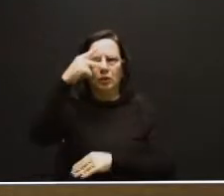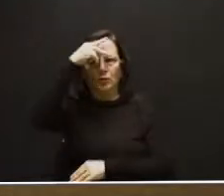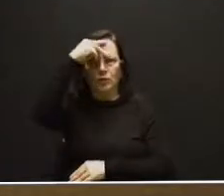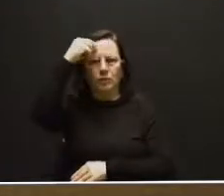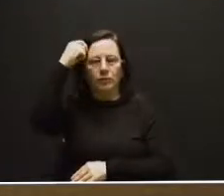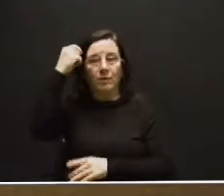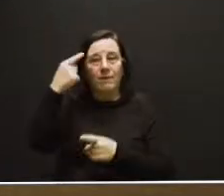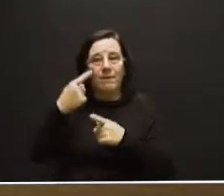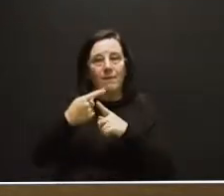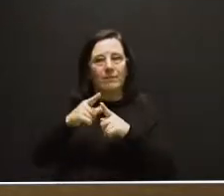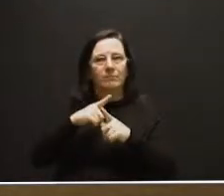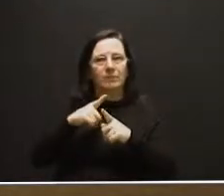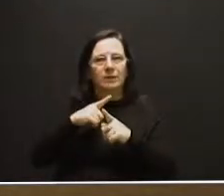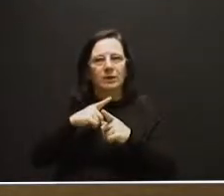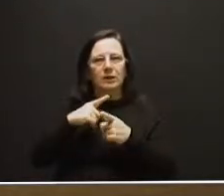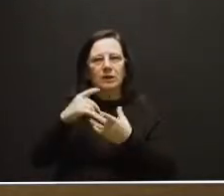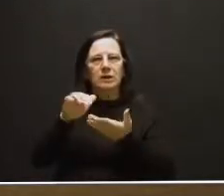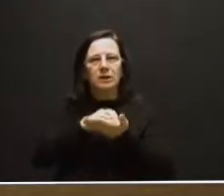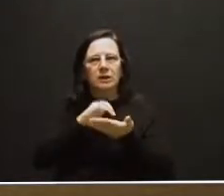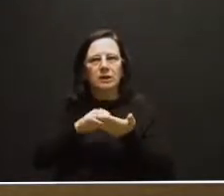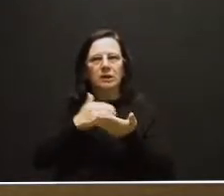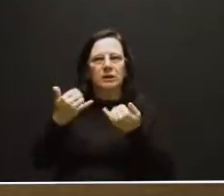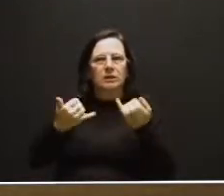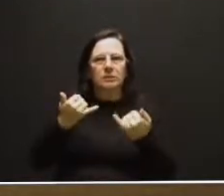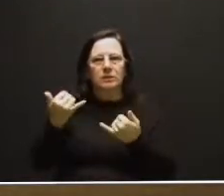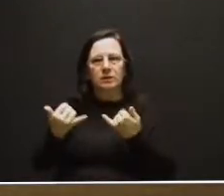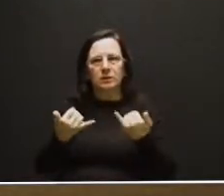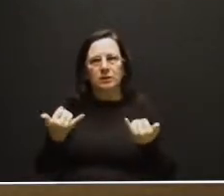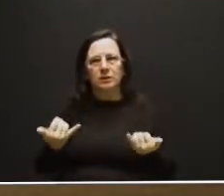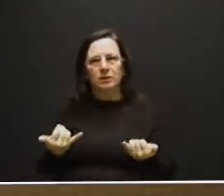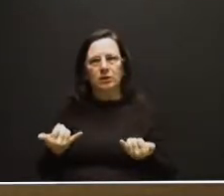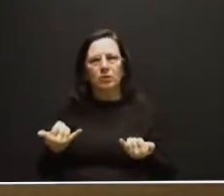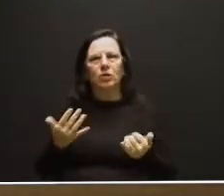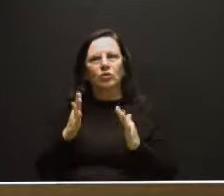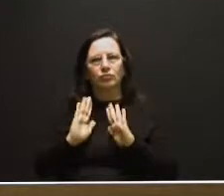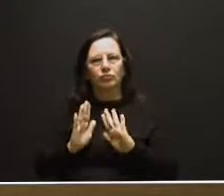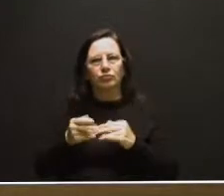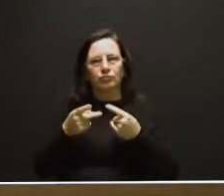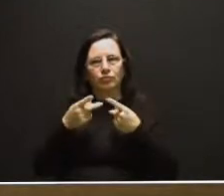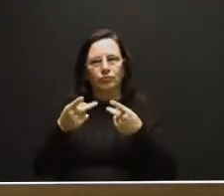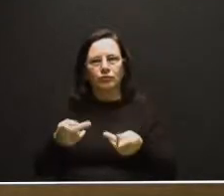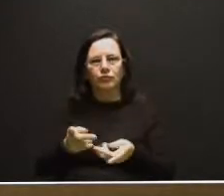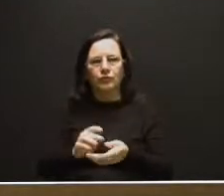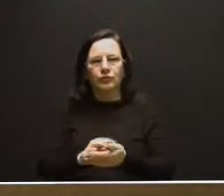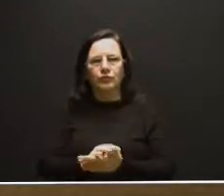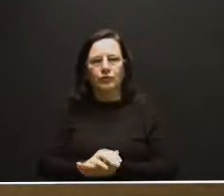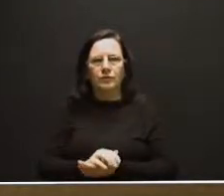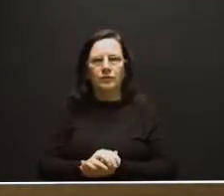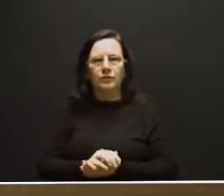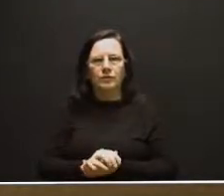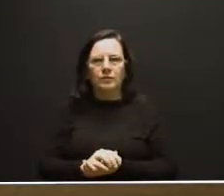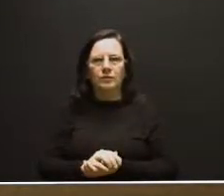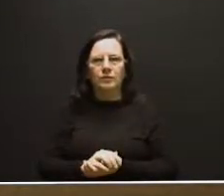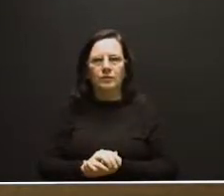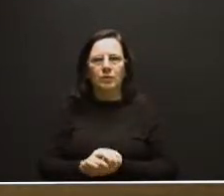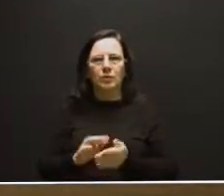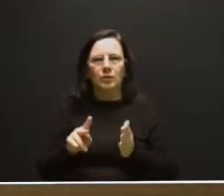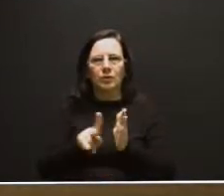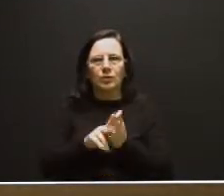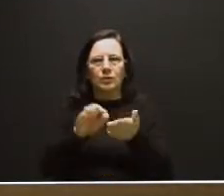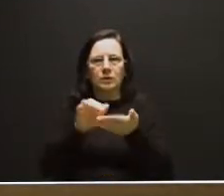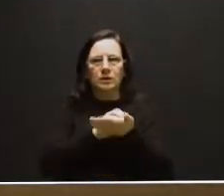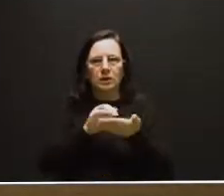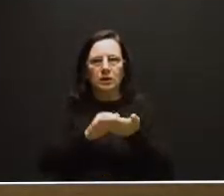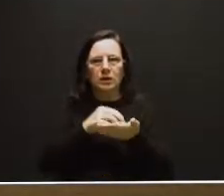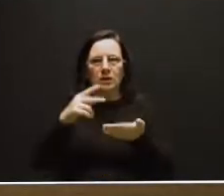secretário que está brincando o secretário como a que eu digo é o próprio secretário pedro